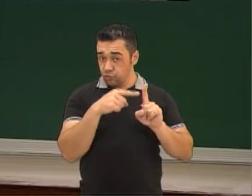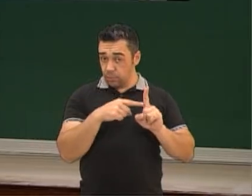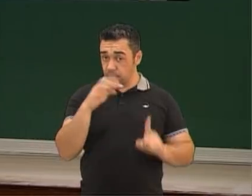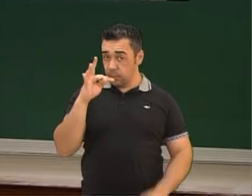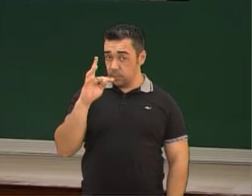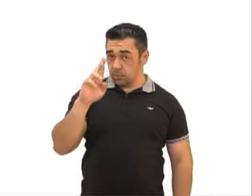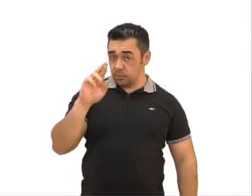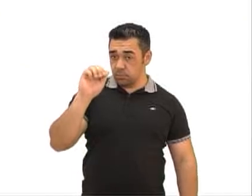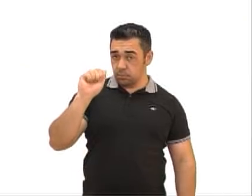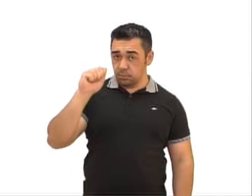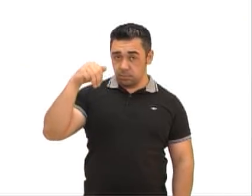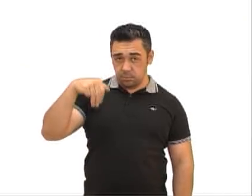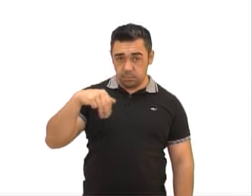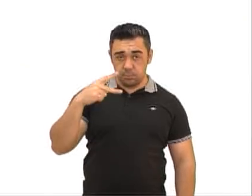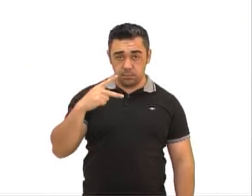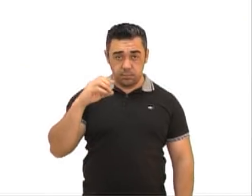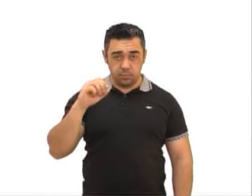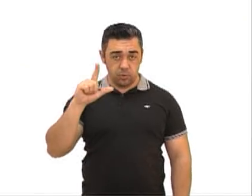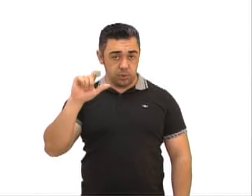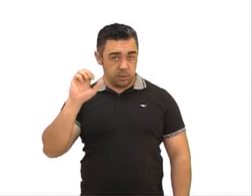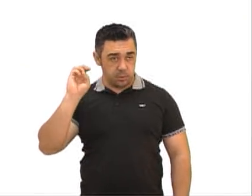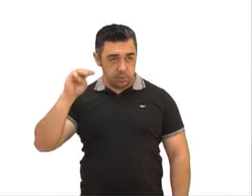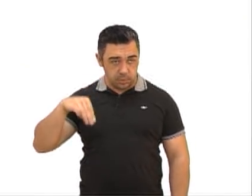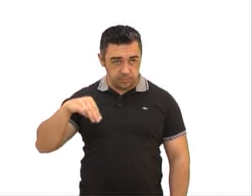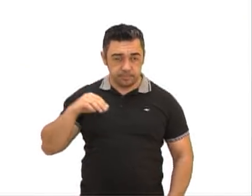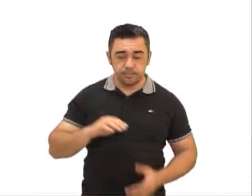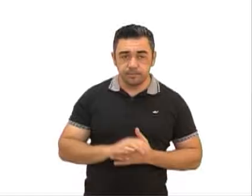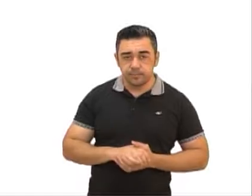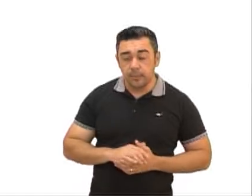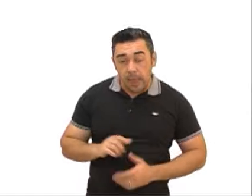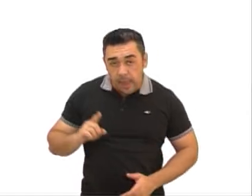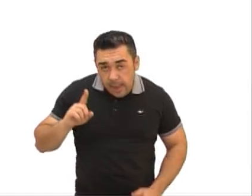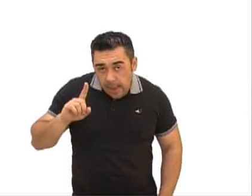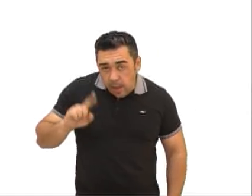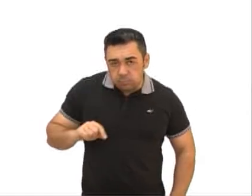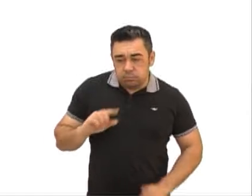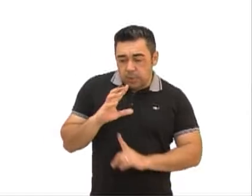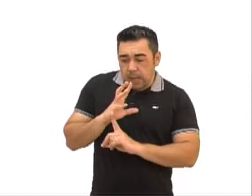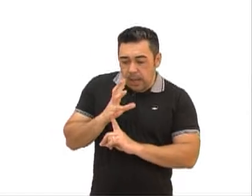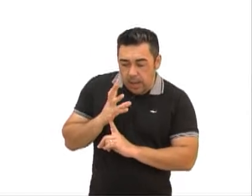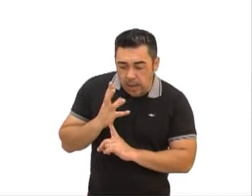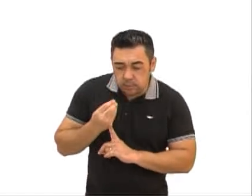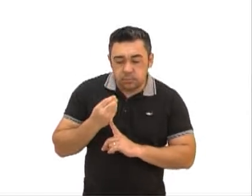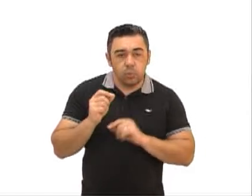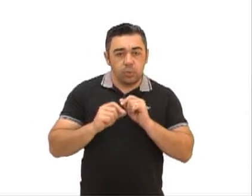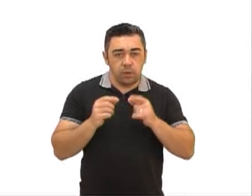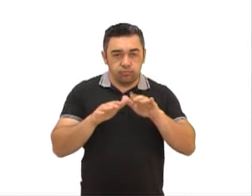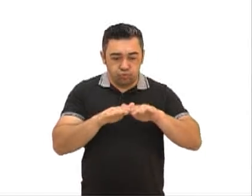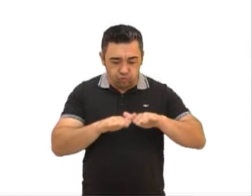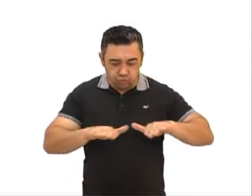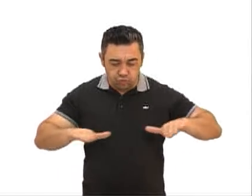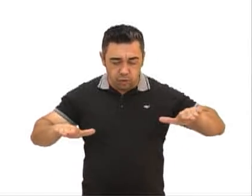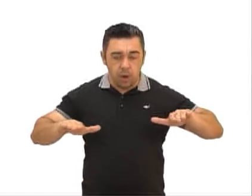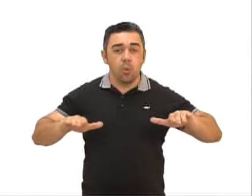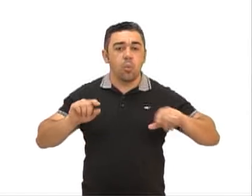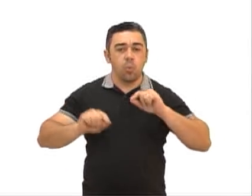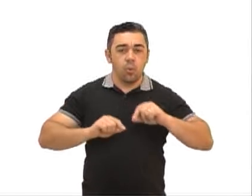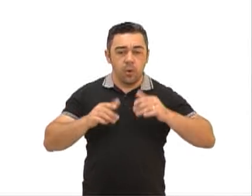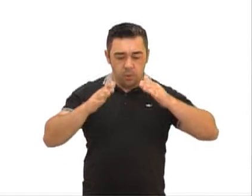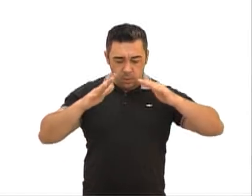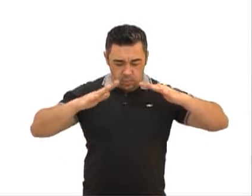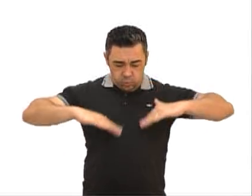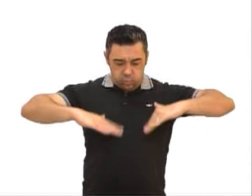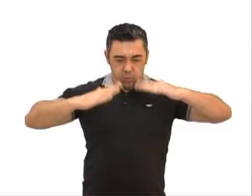entender um pouquinho melhor? Trampolim é a arte circense de solo que utiliza uma cama